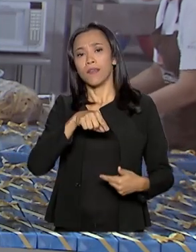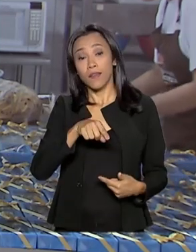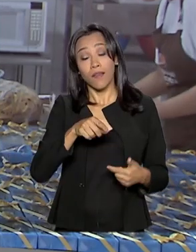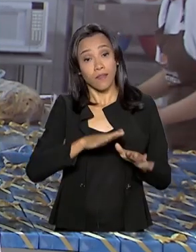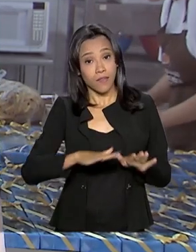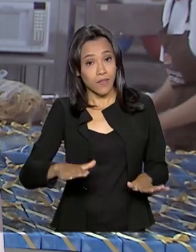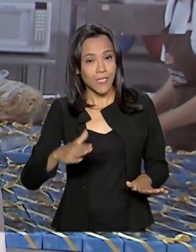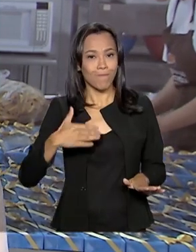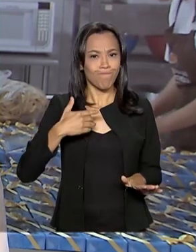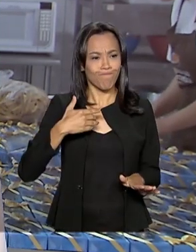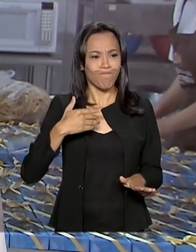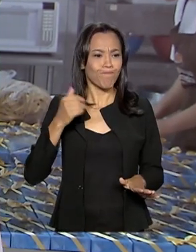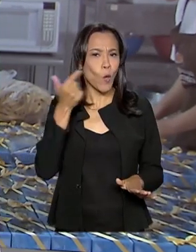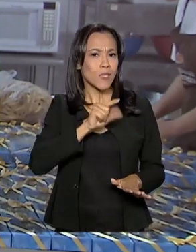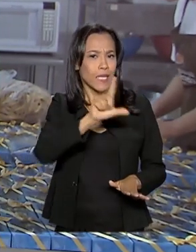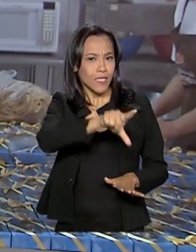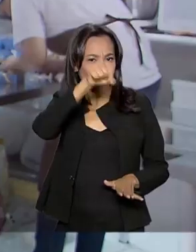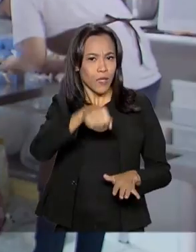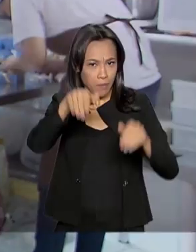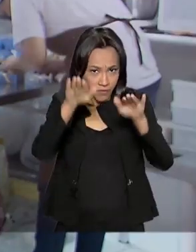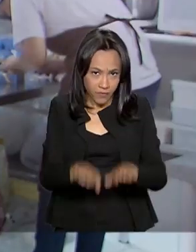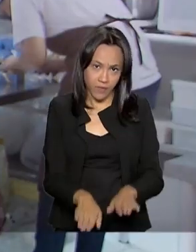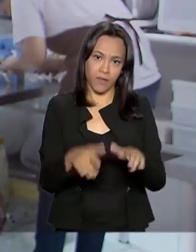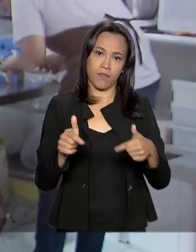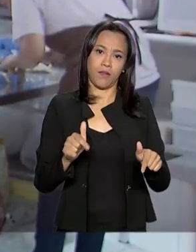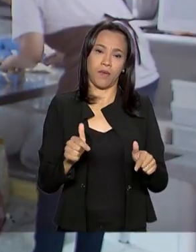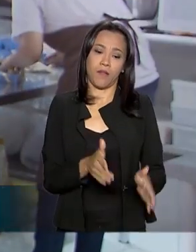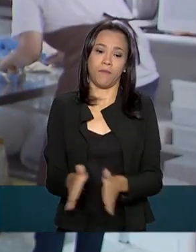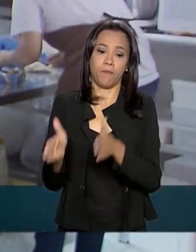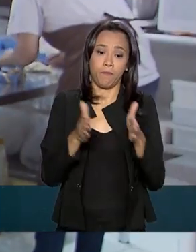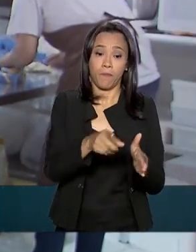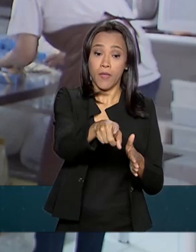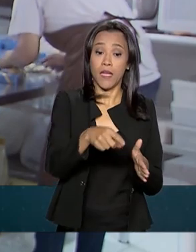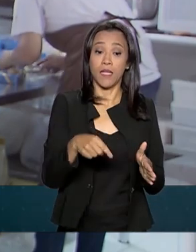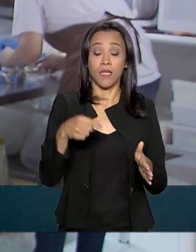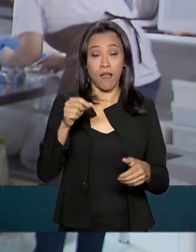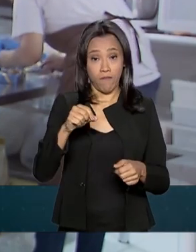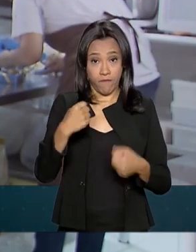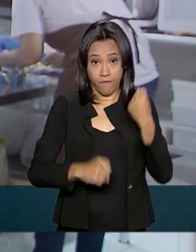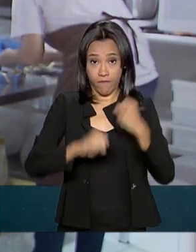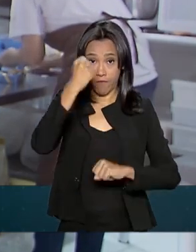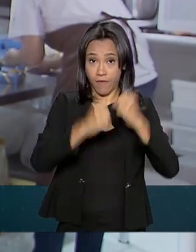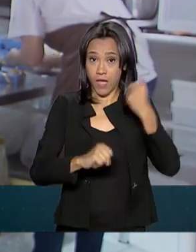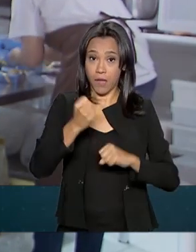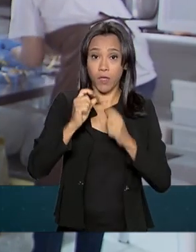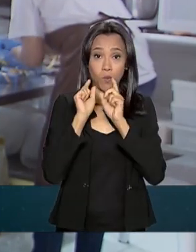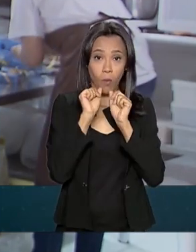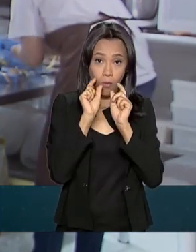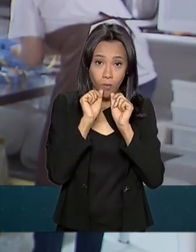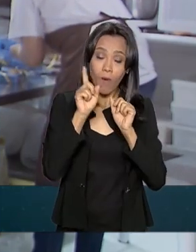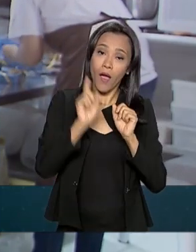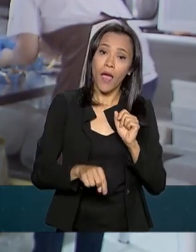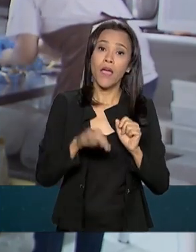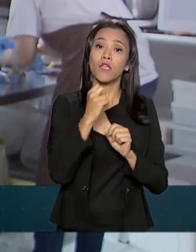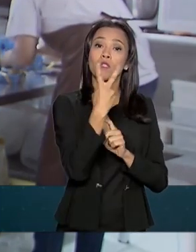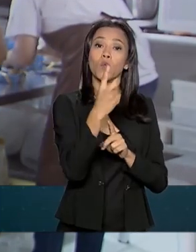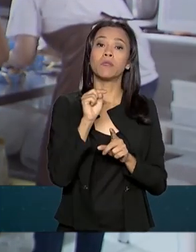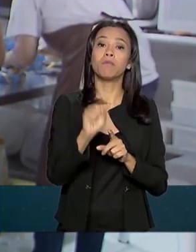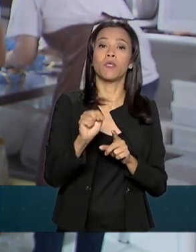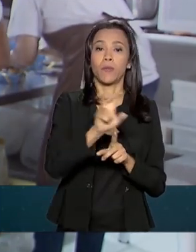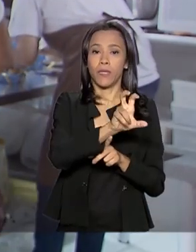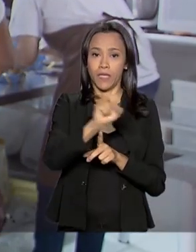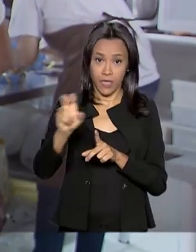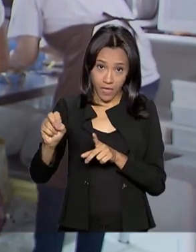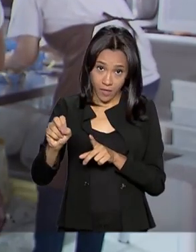de efectivas colaborando a fabricação semanal de bombons aqui é de cerca de 2.500 doces